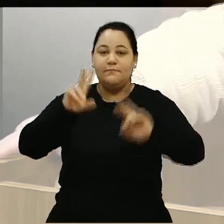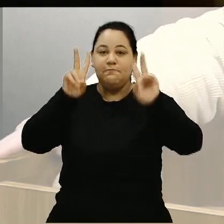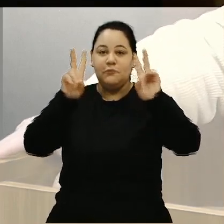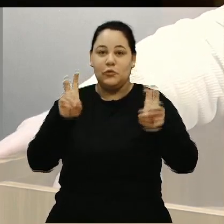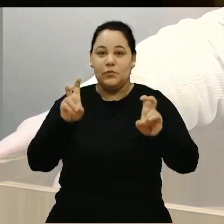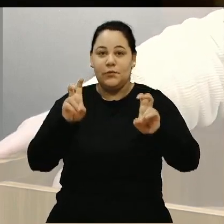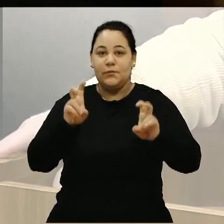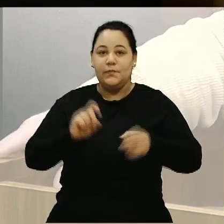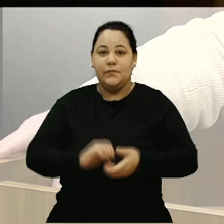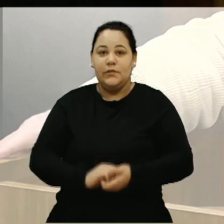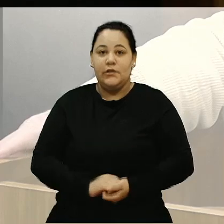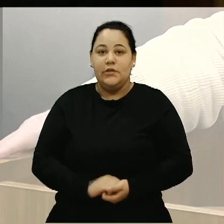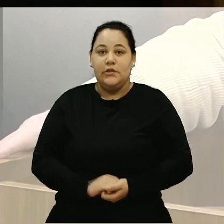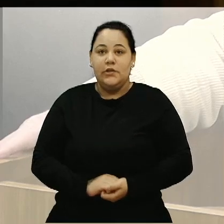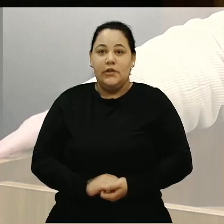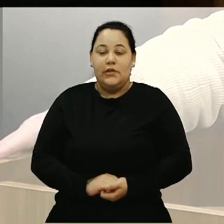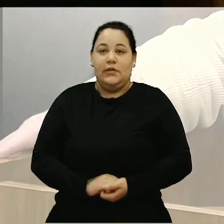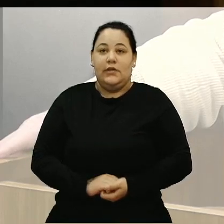sobre